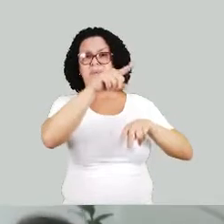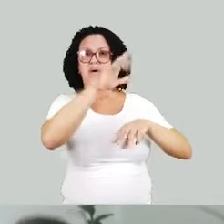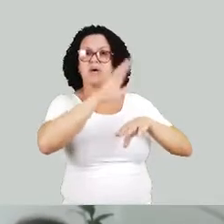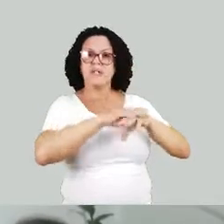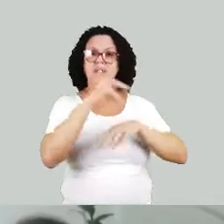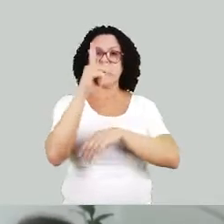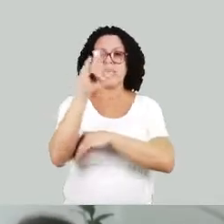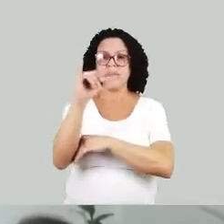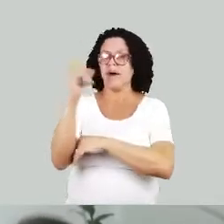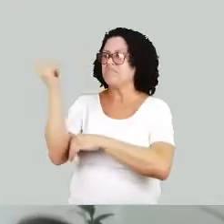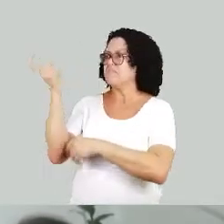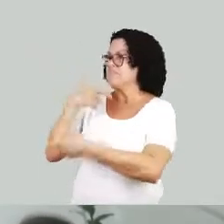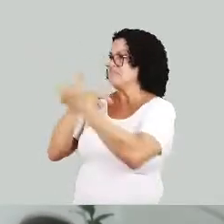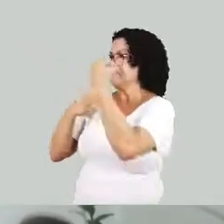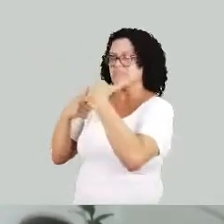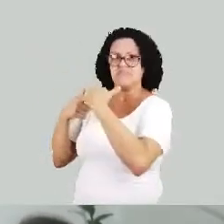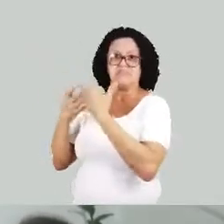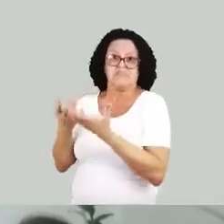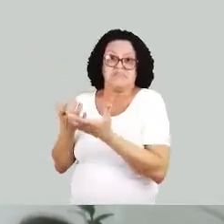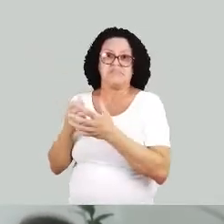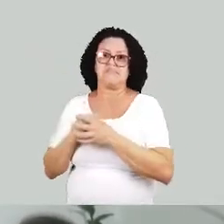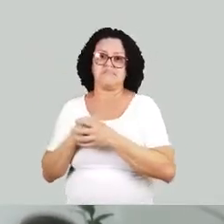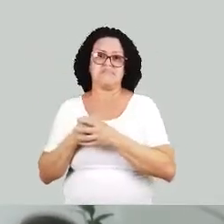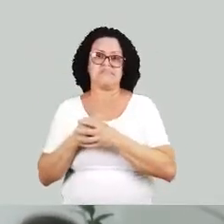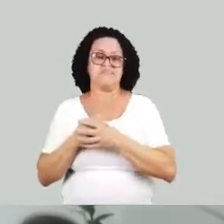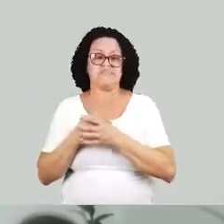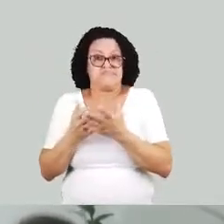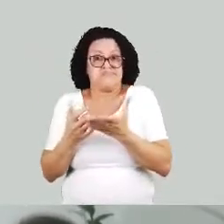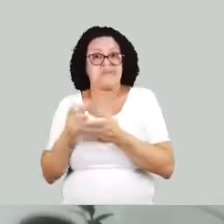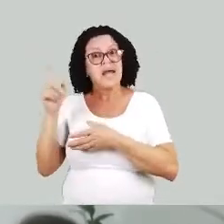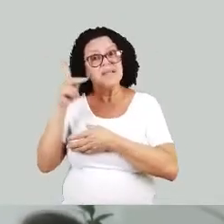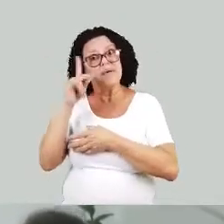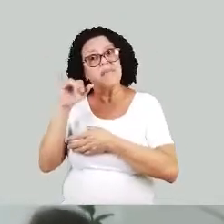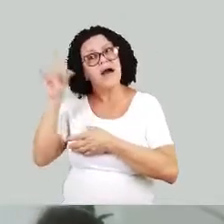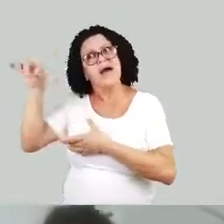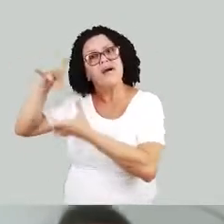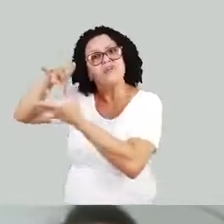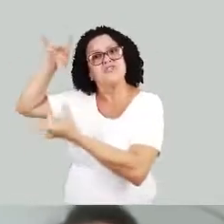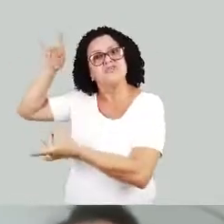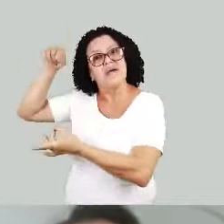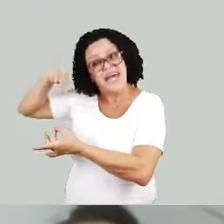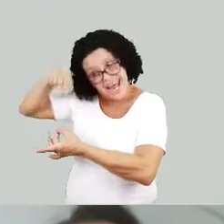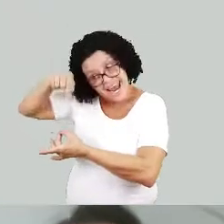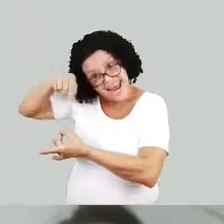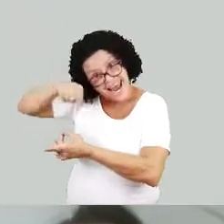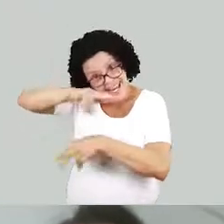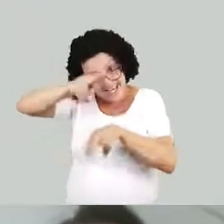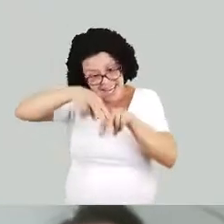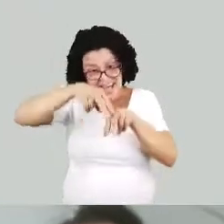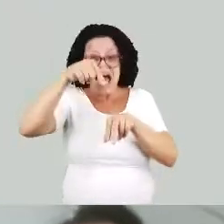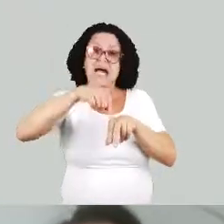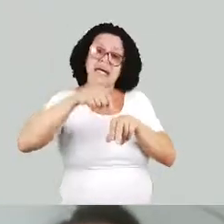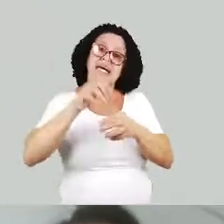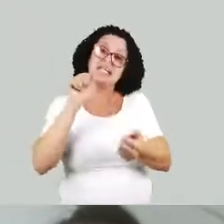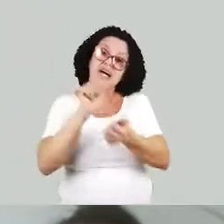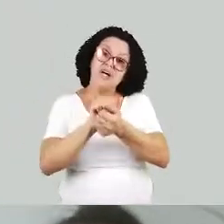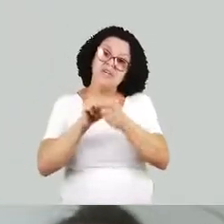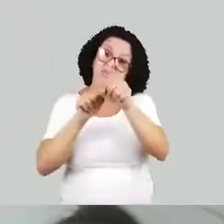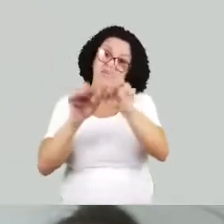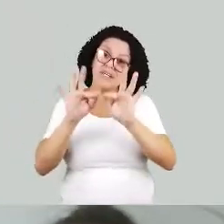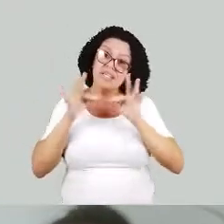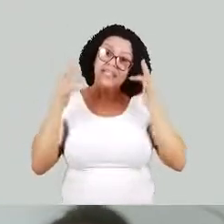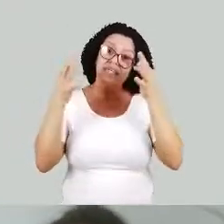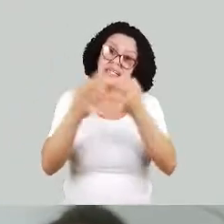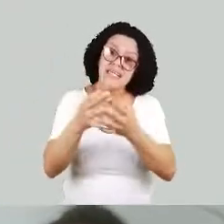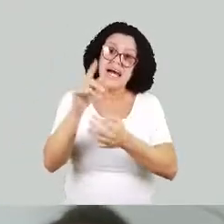seu pai de repente te magoou. Aquele é um espírito que nesta encarnação está na